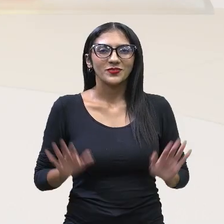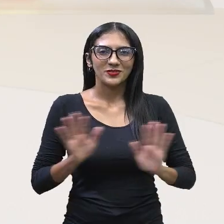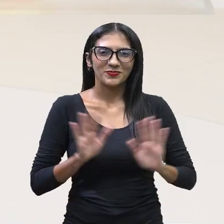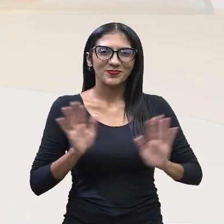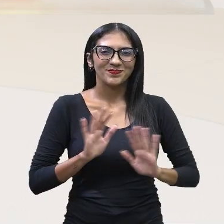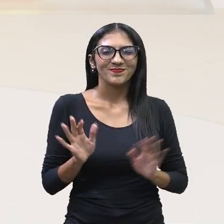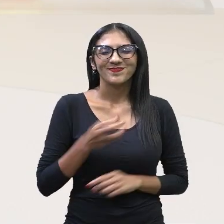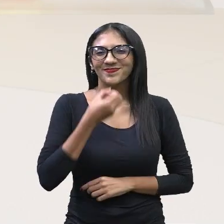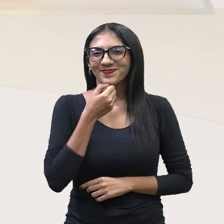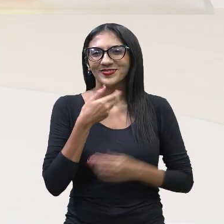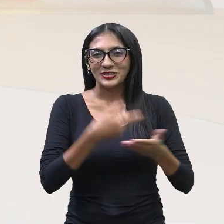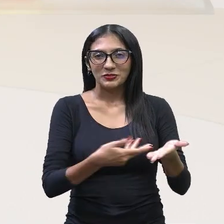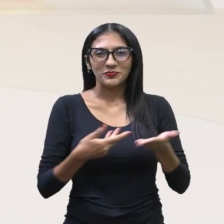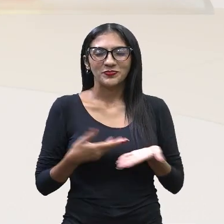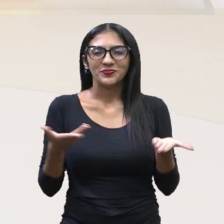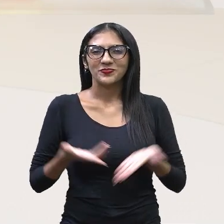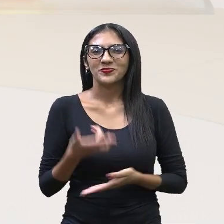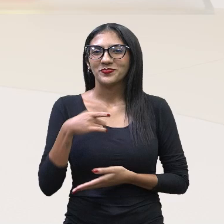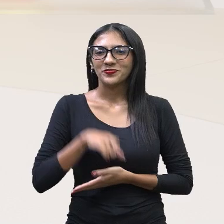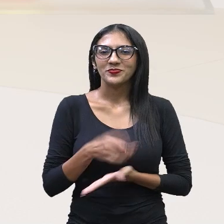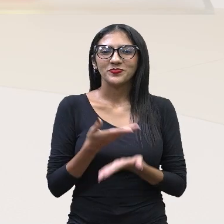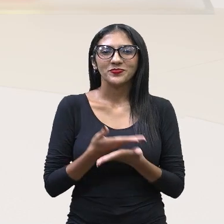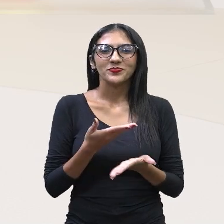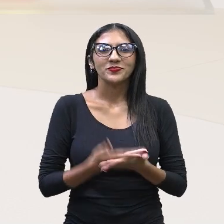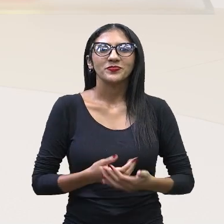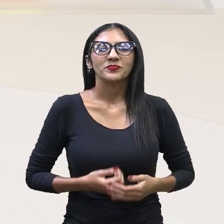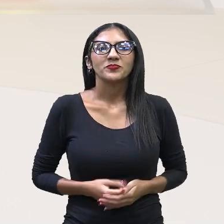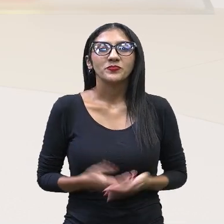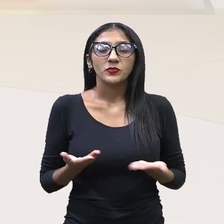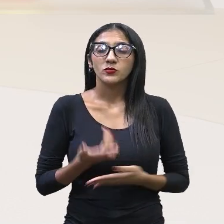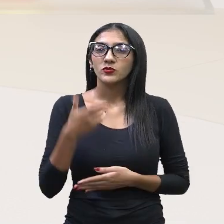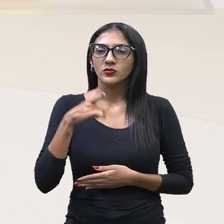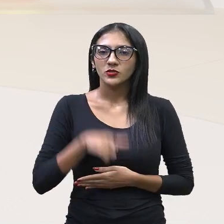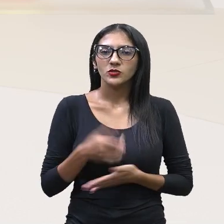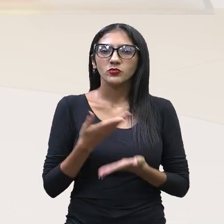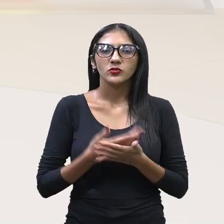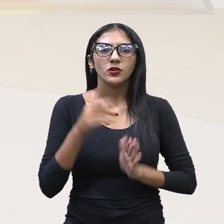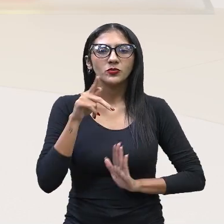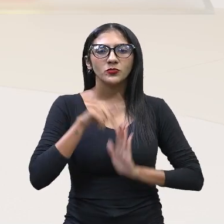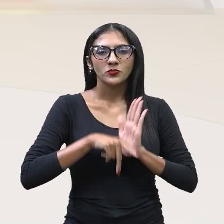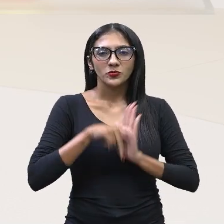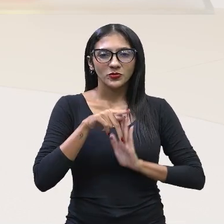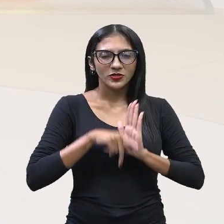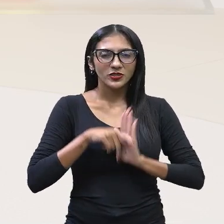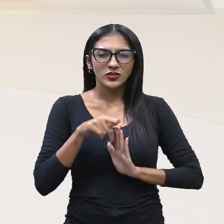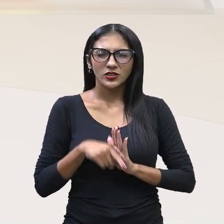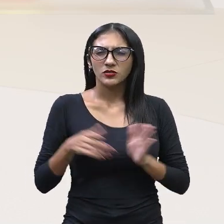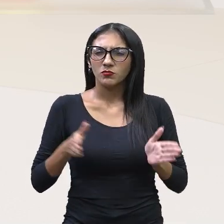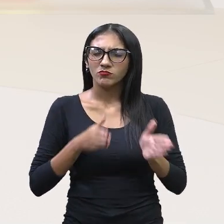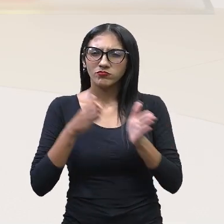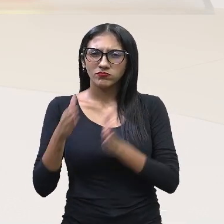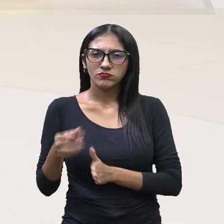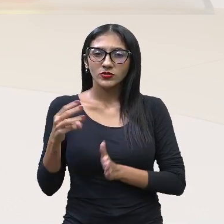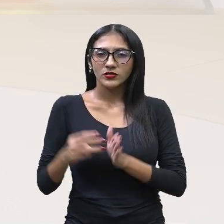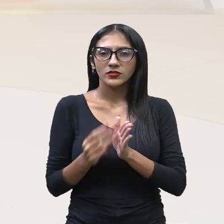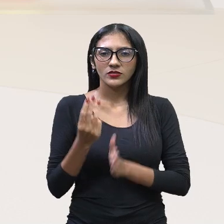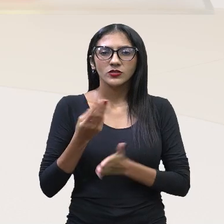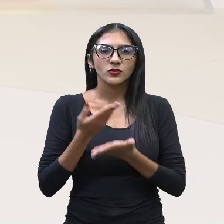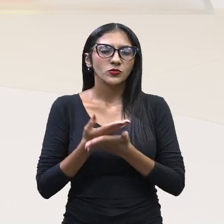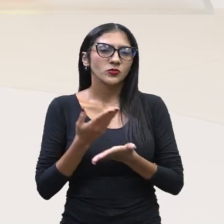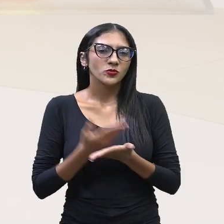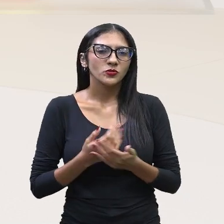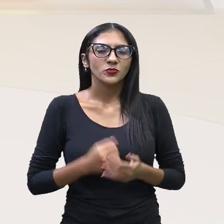Olá, sejam todos bem-vindos e bem-vindas para mais uma aula e hoje uma unidade, a 3